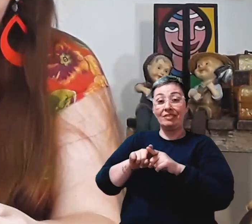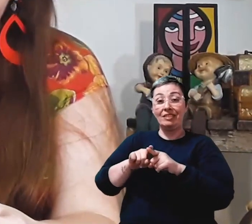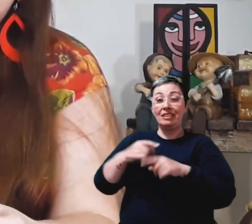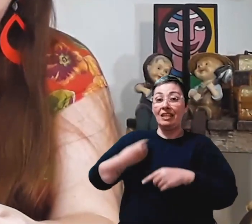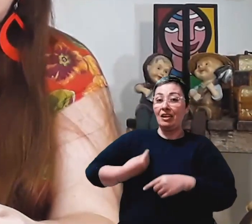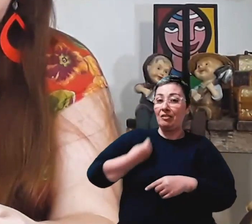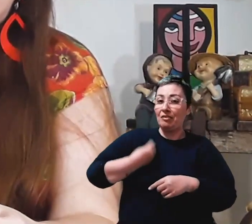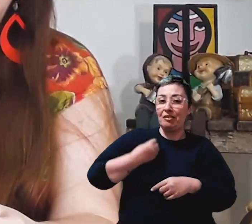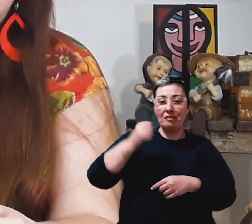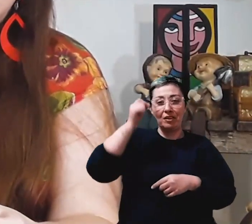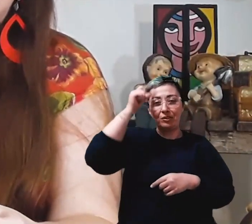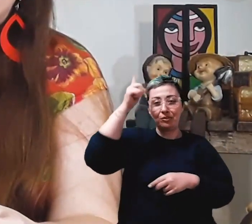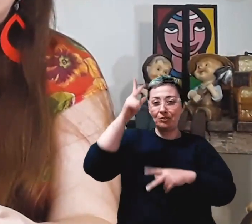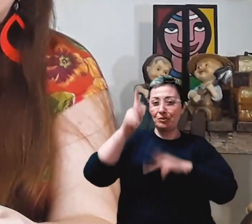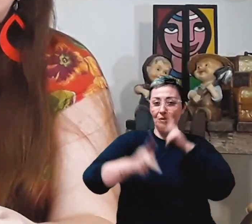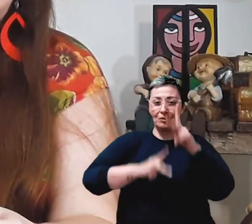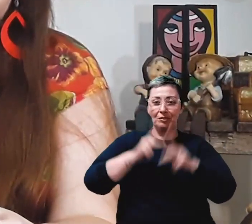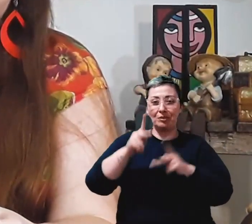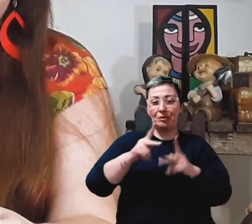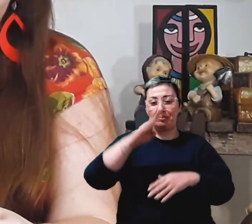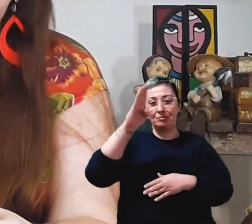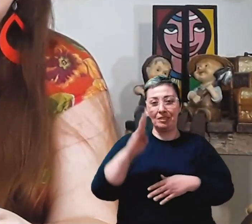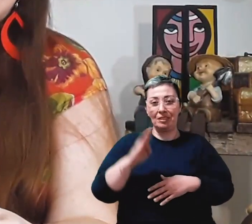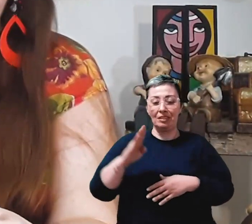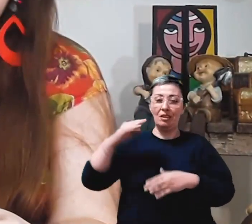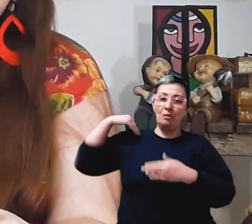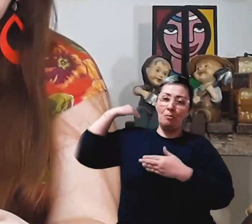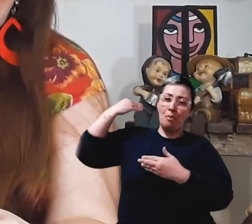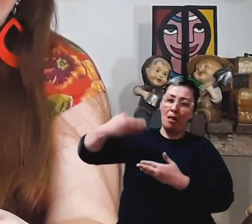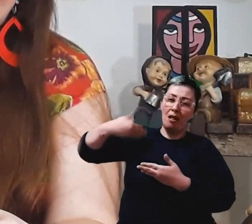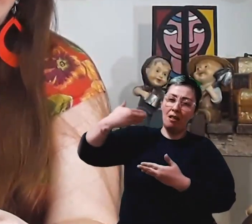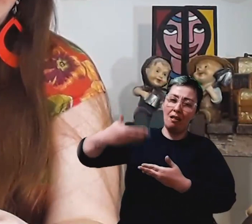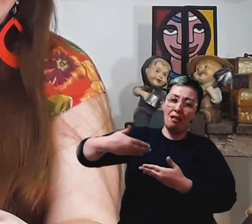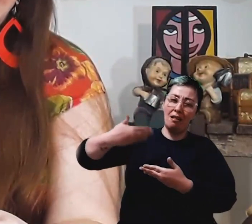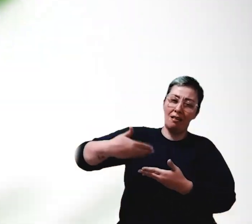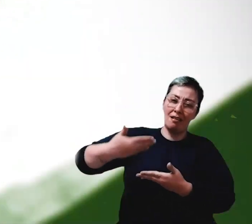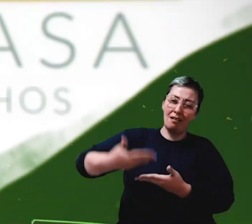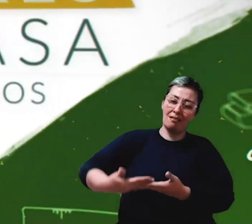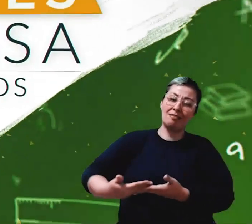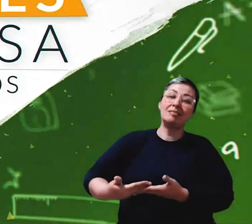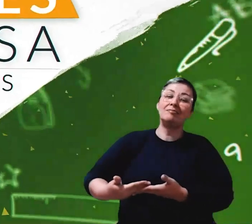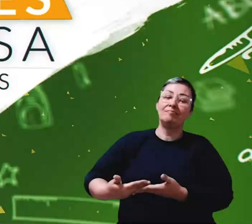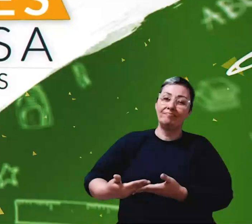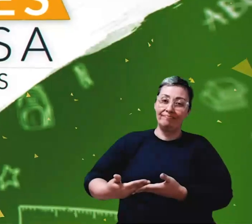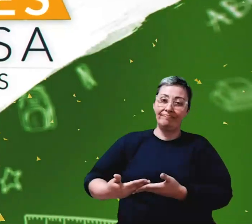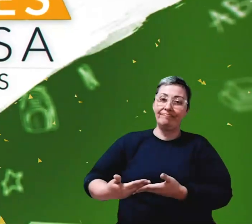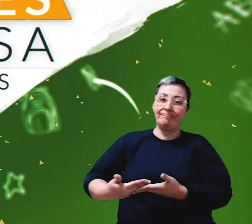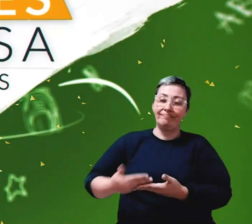Viva a cultura popular brasileira que atravessa gerações!